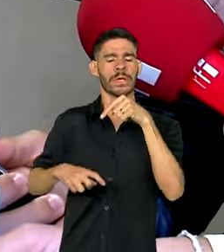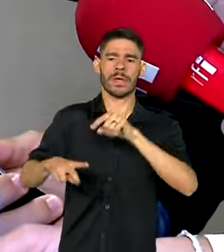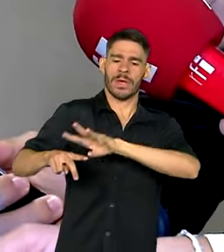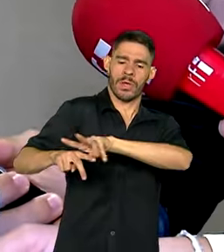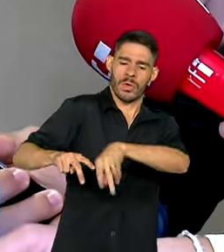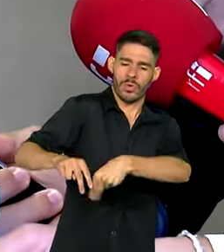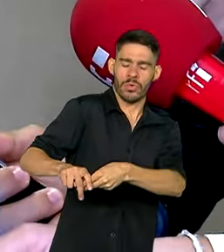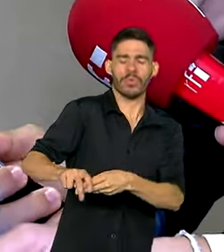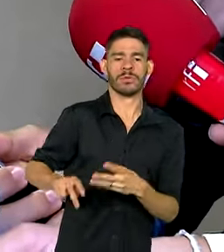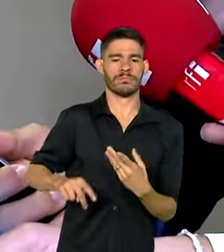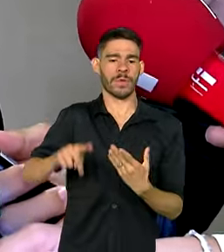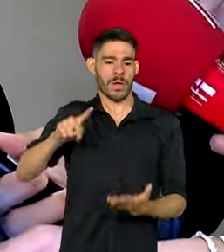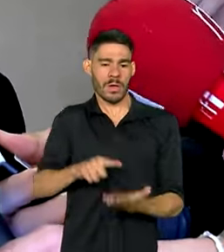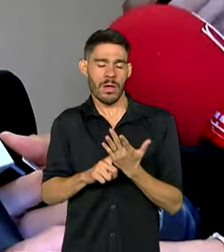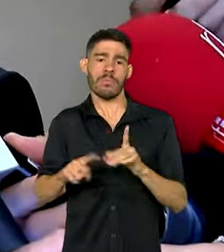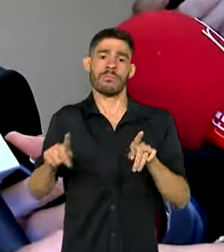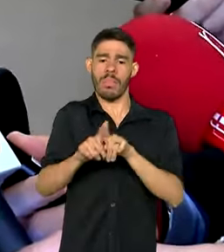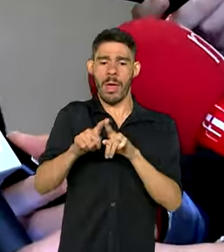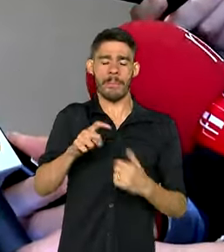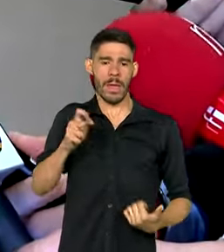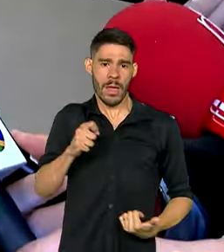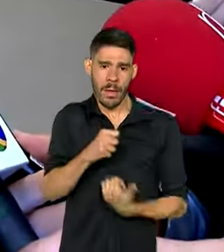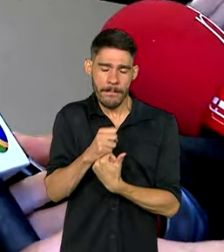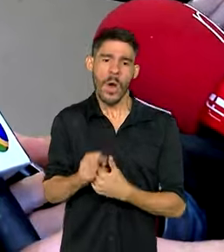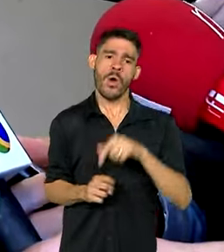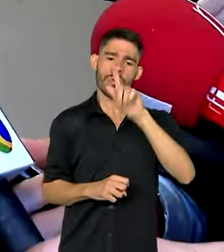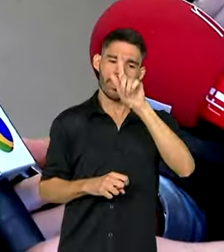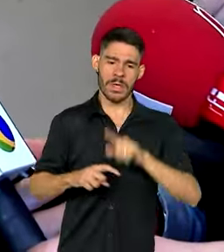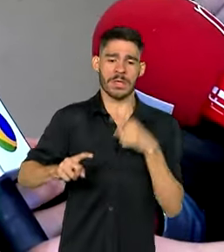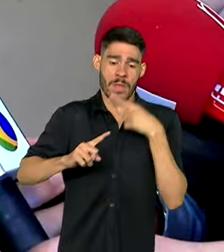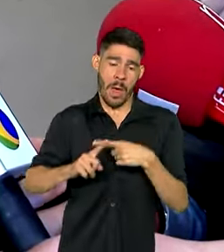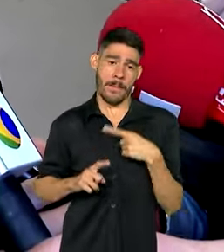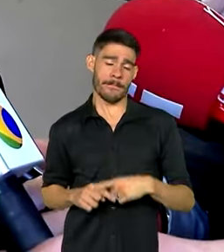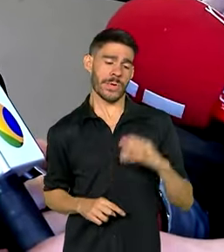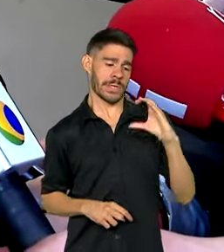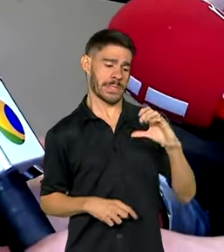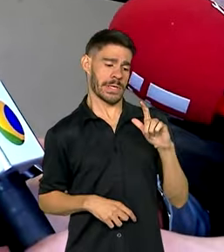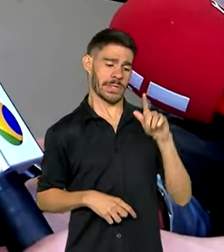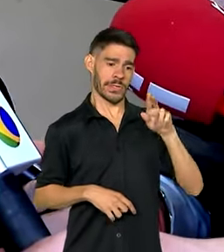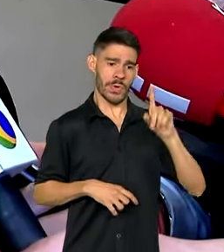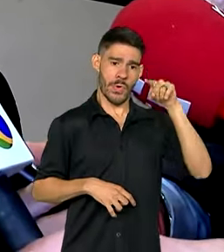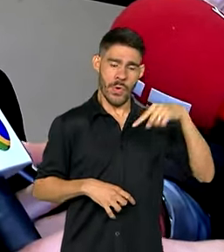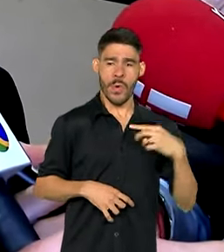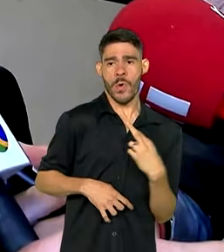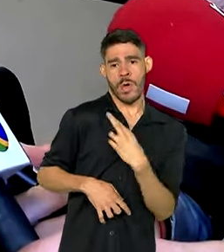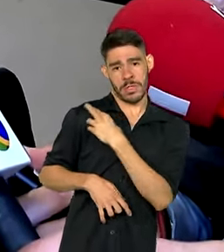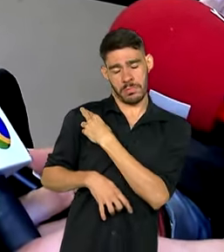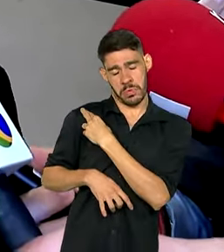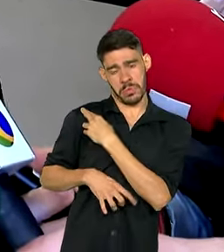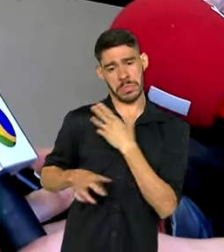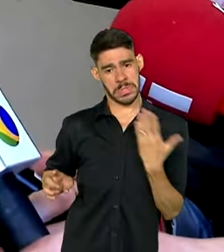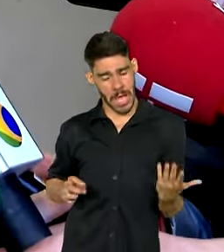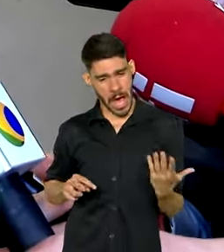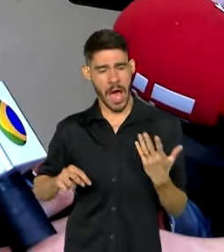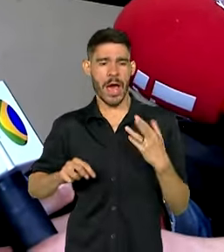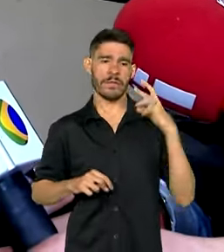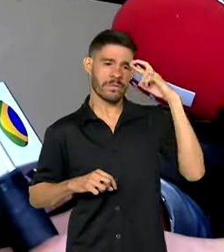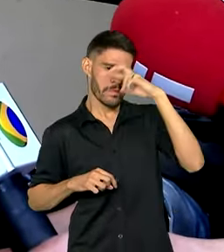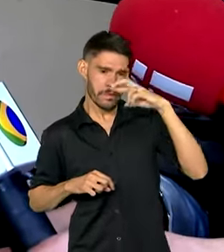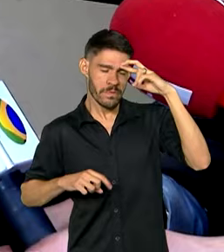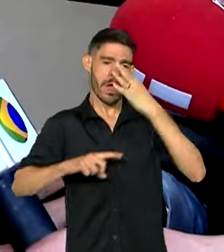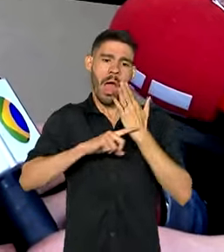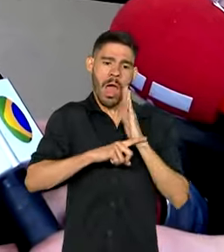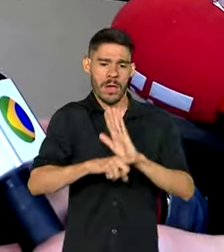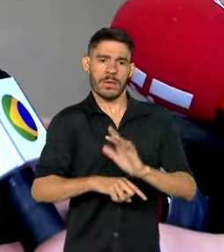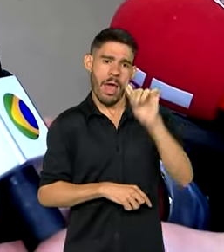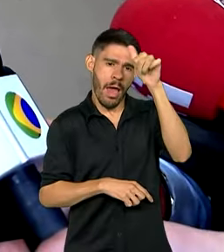corrupção, uma agenda também de apoio à gestão, porque afinal de contas a CGU é responsável por auditar e ajudar na